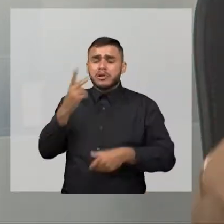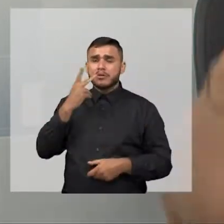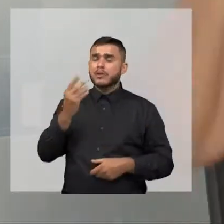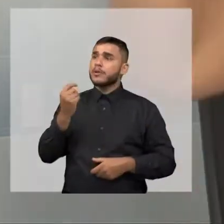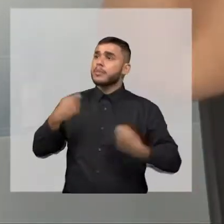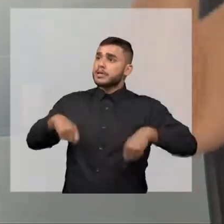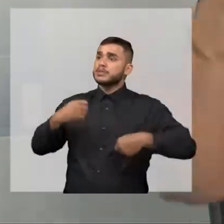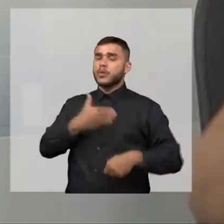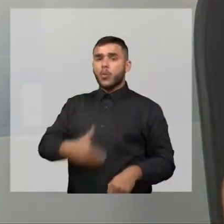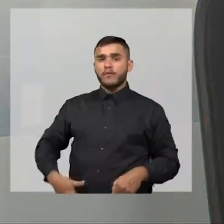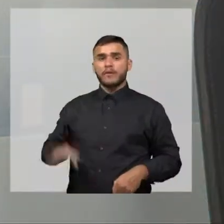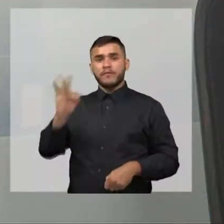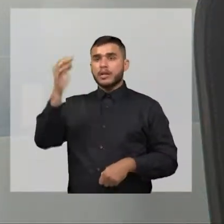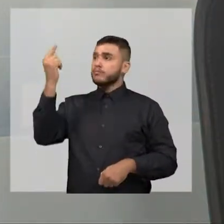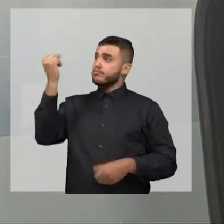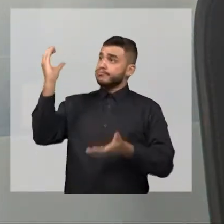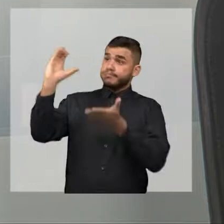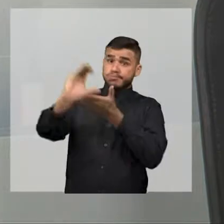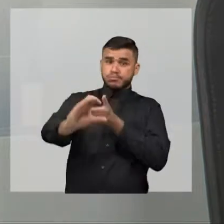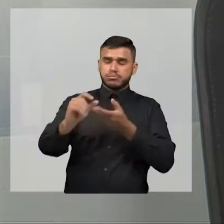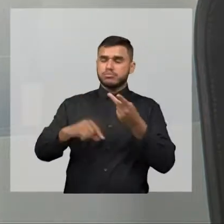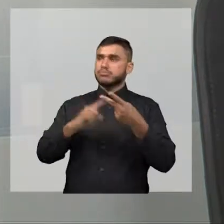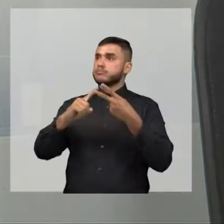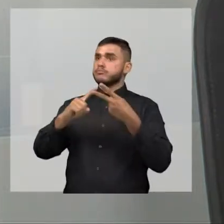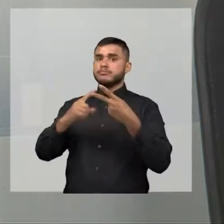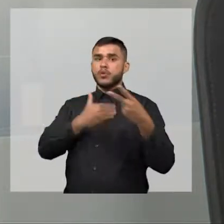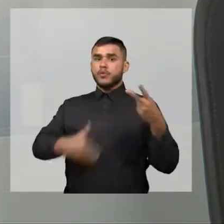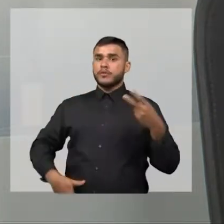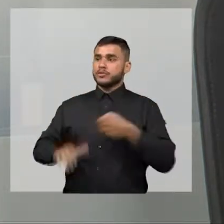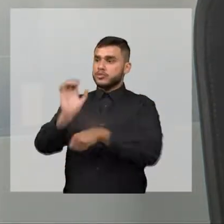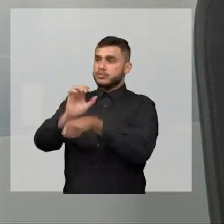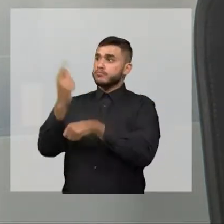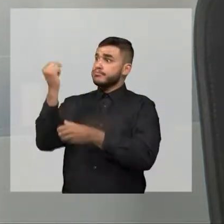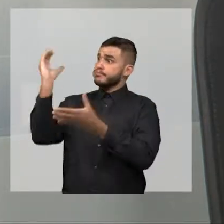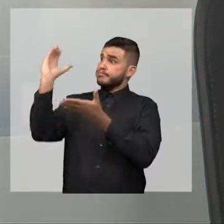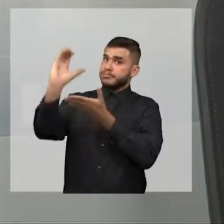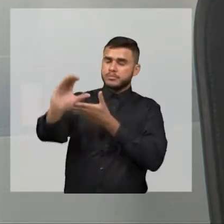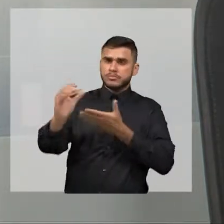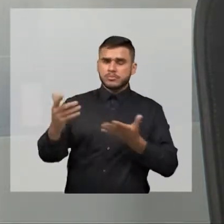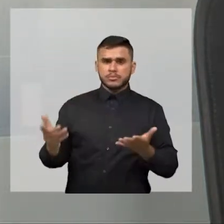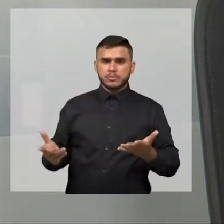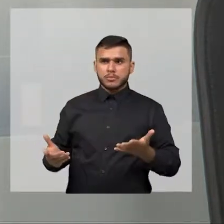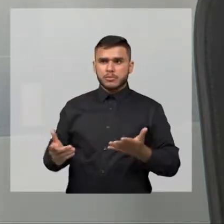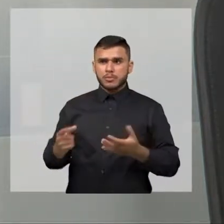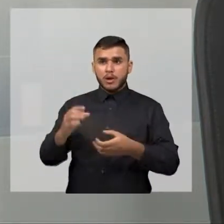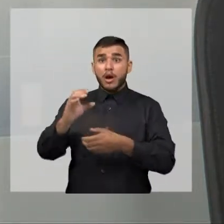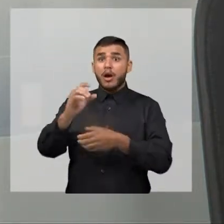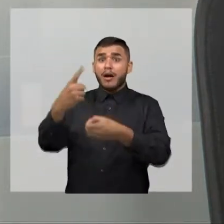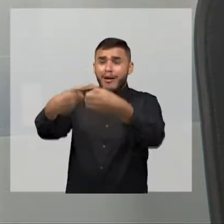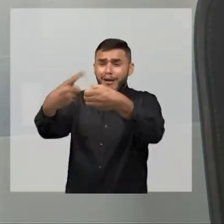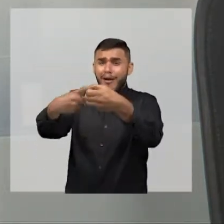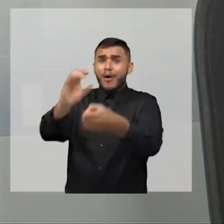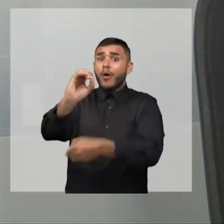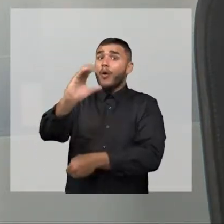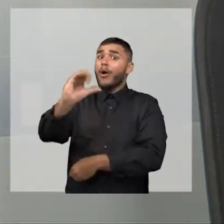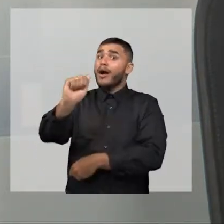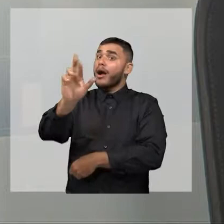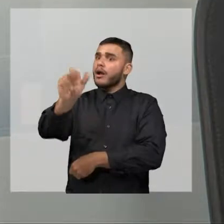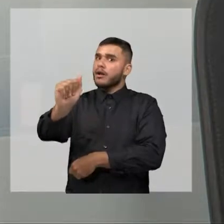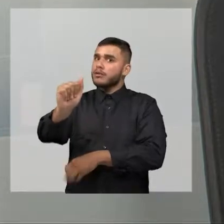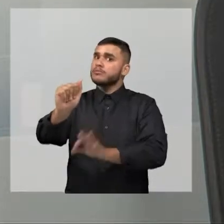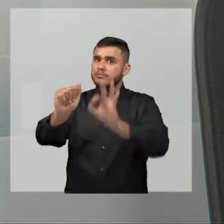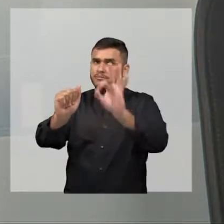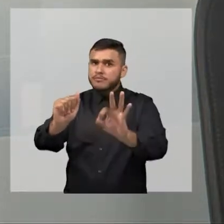governo estadual, até do governo federal. Mas Caucaia não é o caso. Caucaia é uma cidade riquíssima, que recolhe muitos impostos